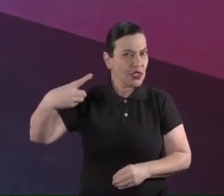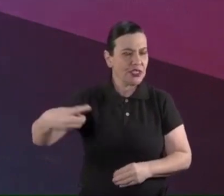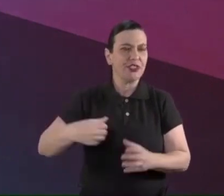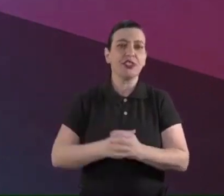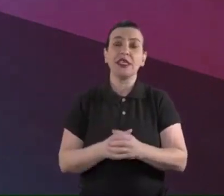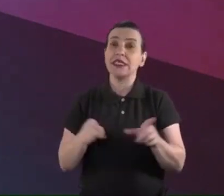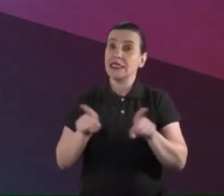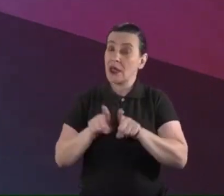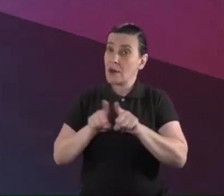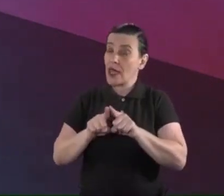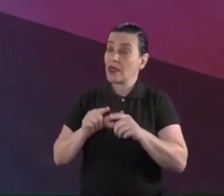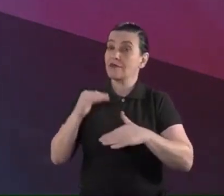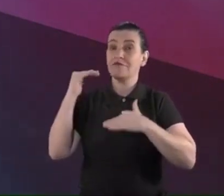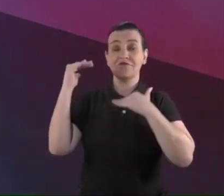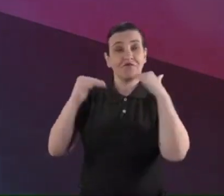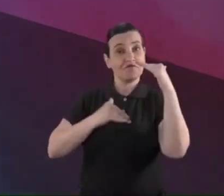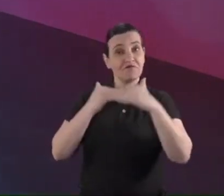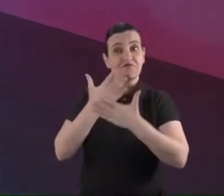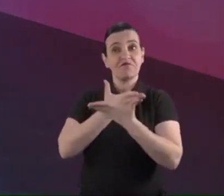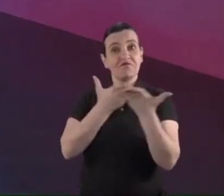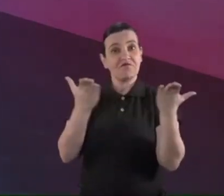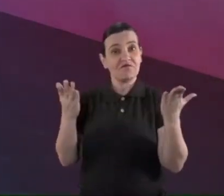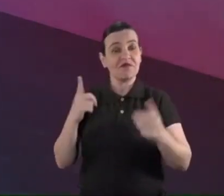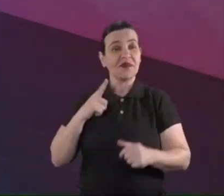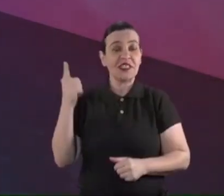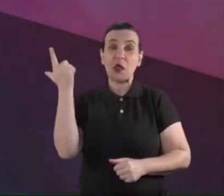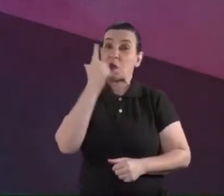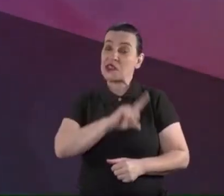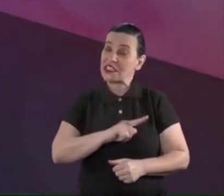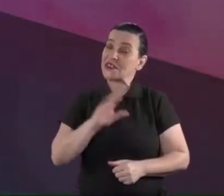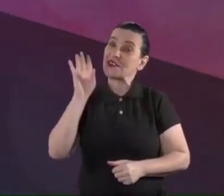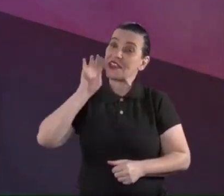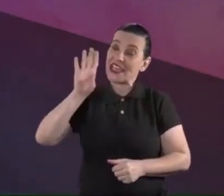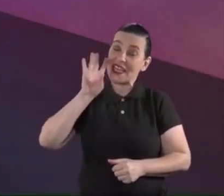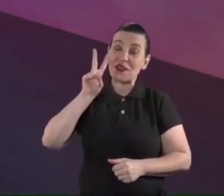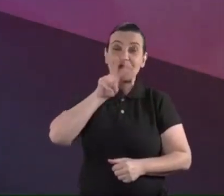deles e o desempenho, o resultado que eles têm alcançado. Muito legal de a